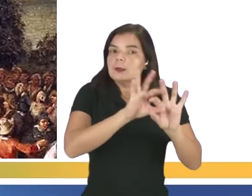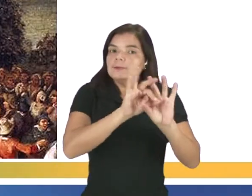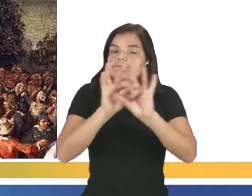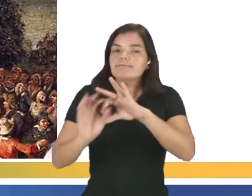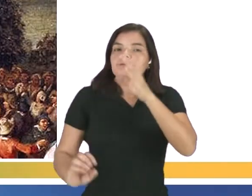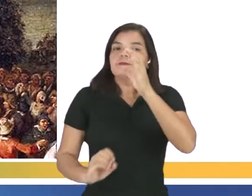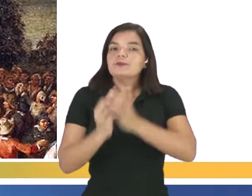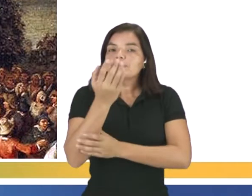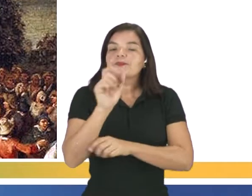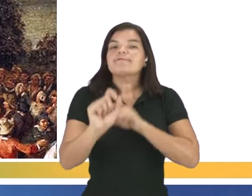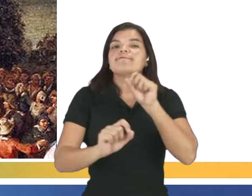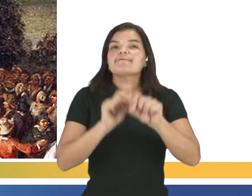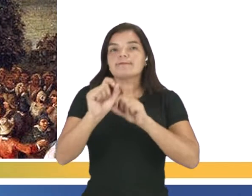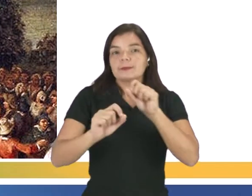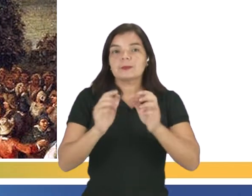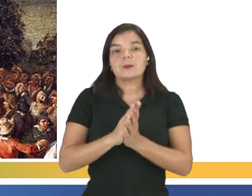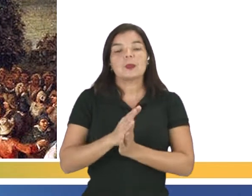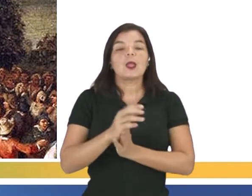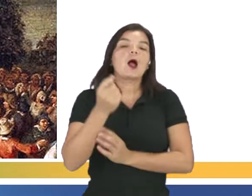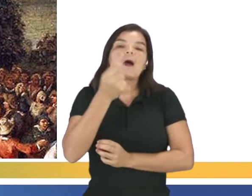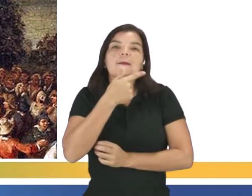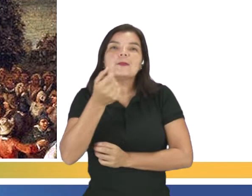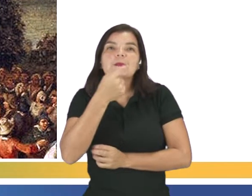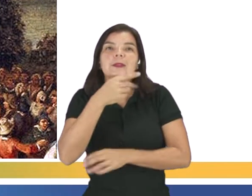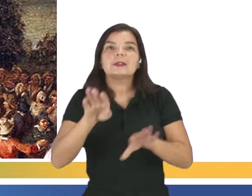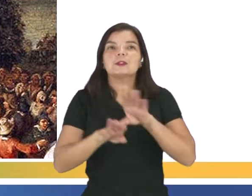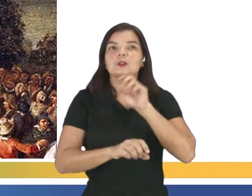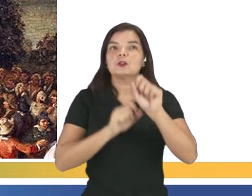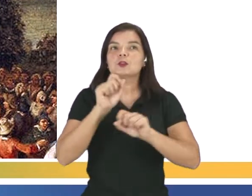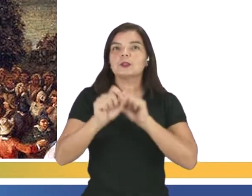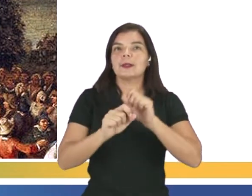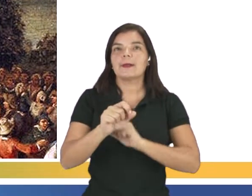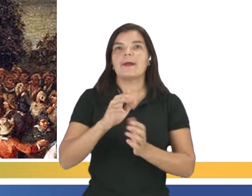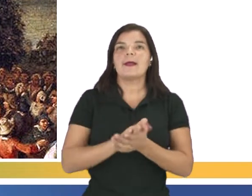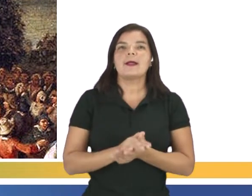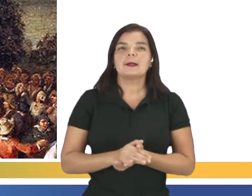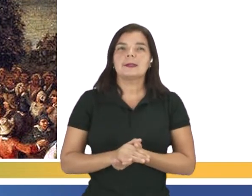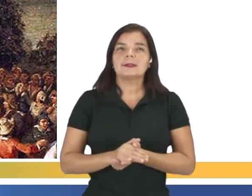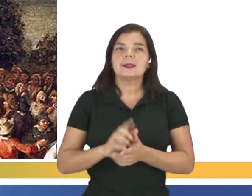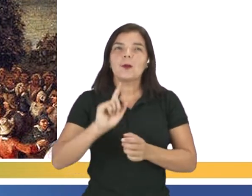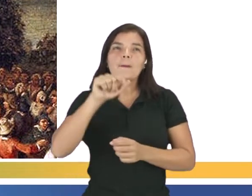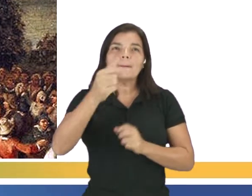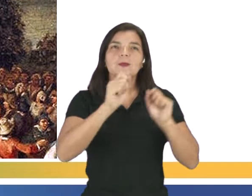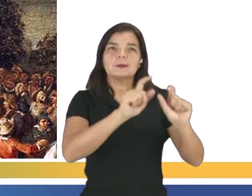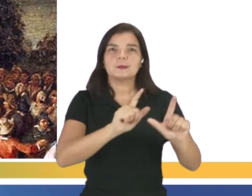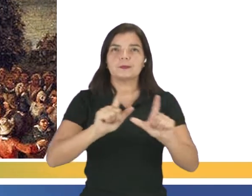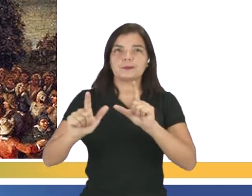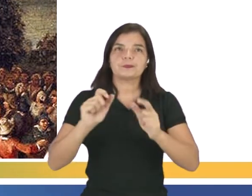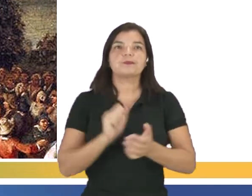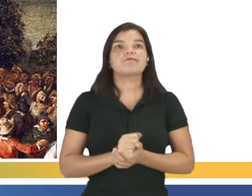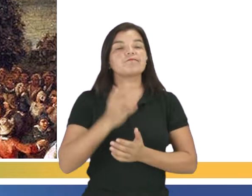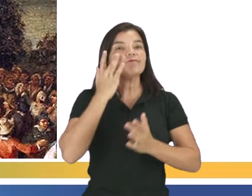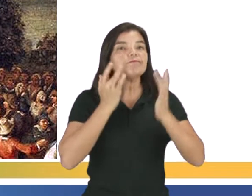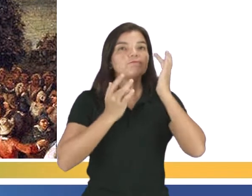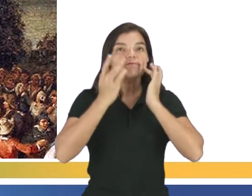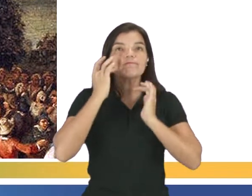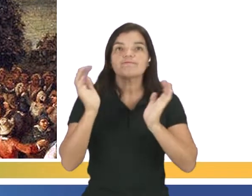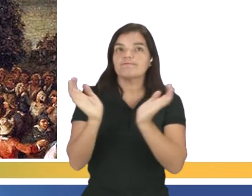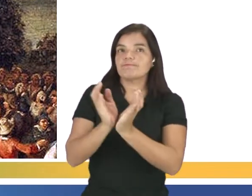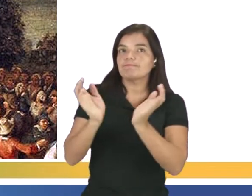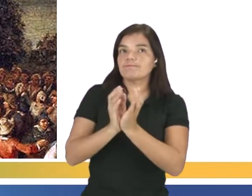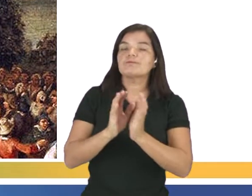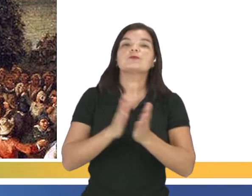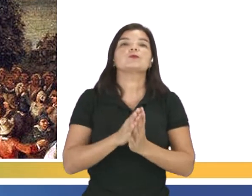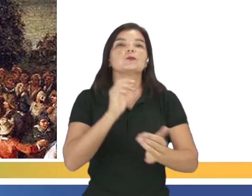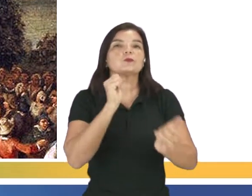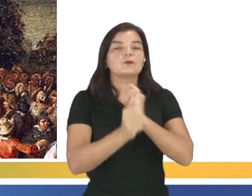que surge a comédia dell'arte que eu quero apresentar para vocês. Olha só, no próximo slide ele diz assim, ó, teatro de criação